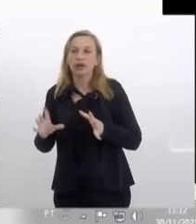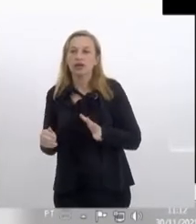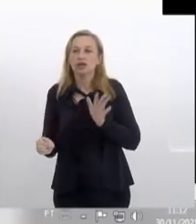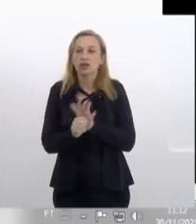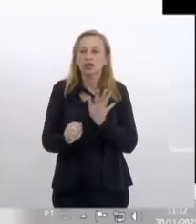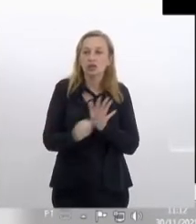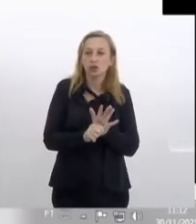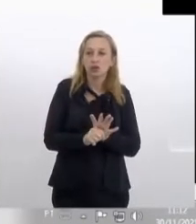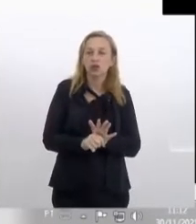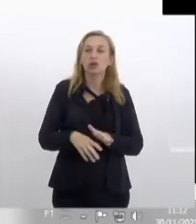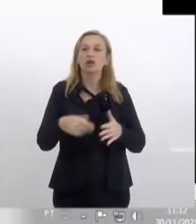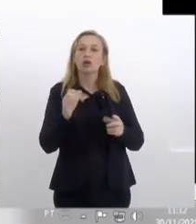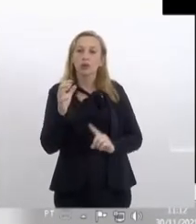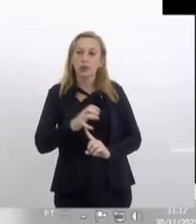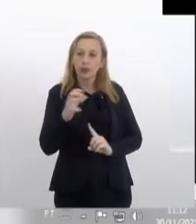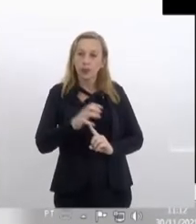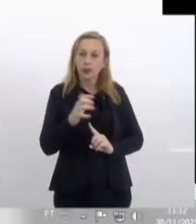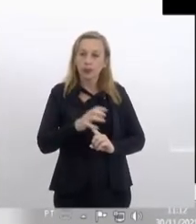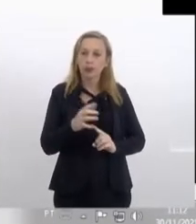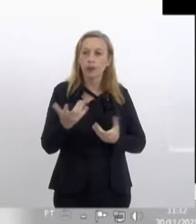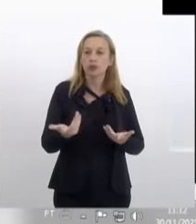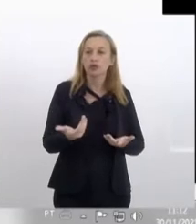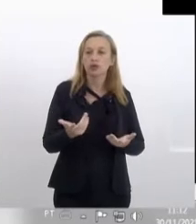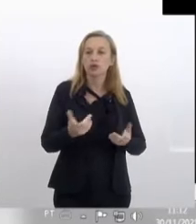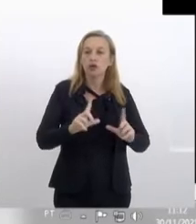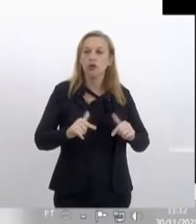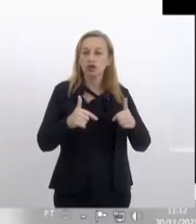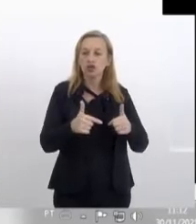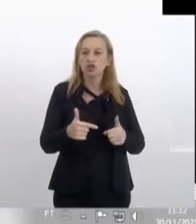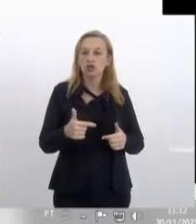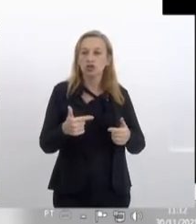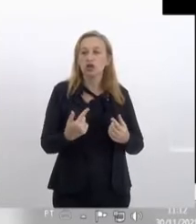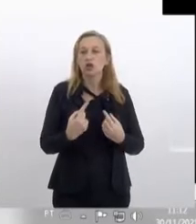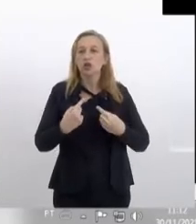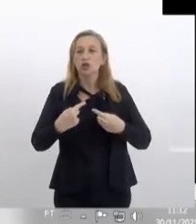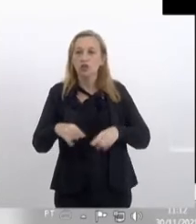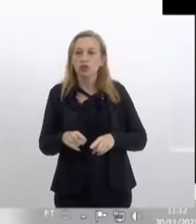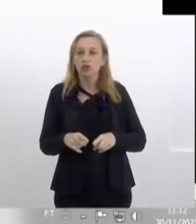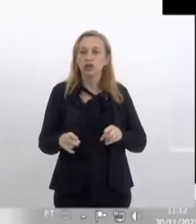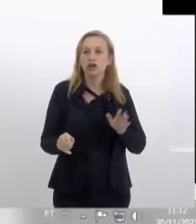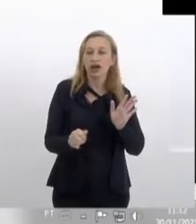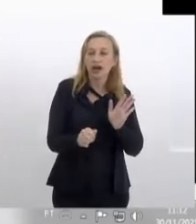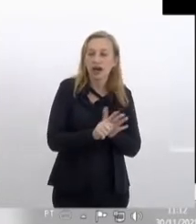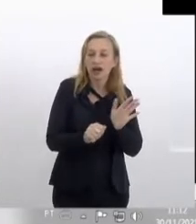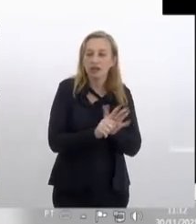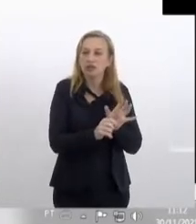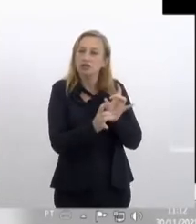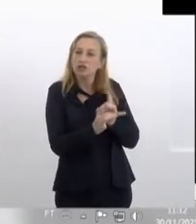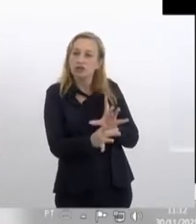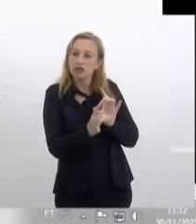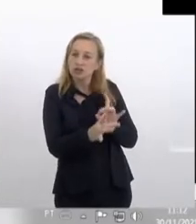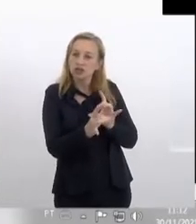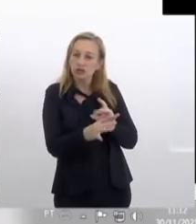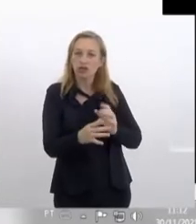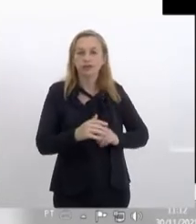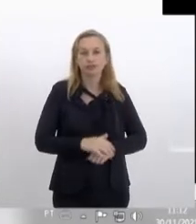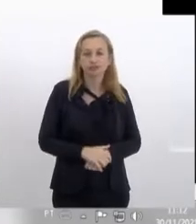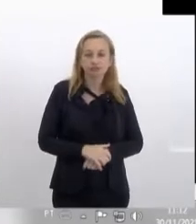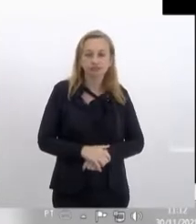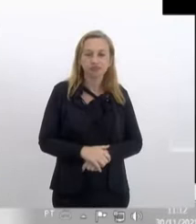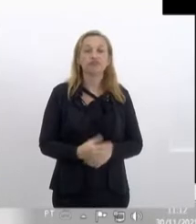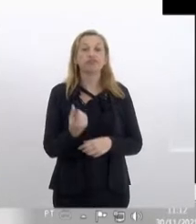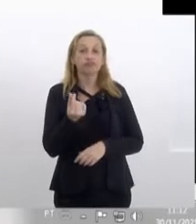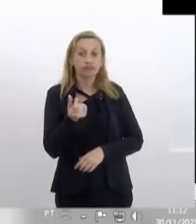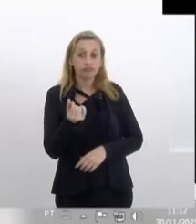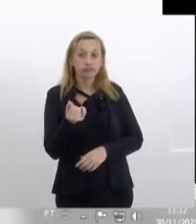Né? A parte de repressão trouxe o endurecimento das ações contra o narcotráfico, né, descapitalização do narcotráfico, tira o